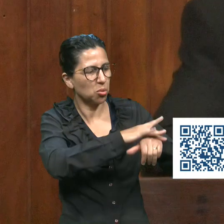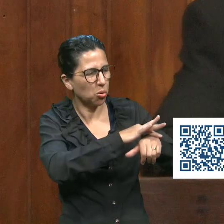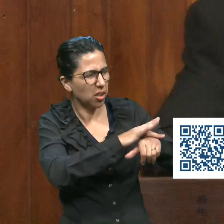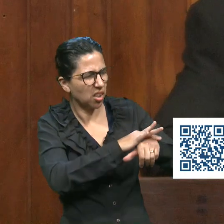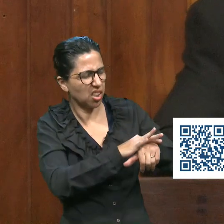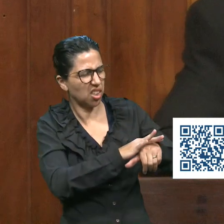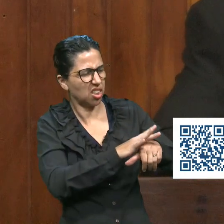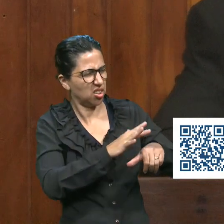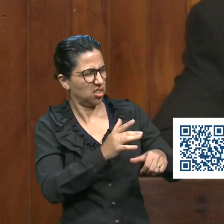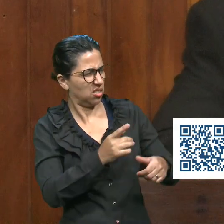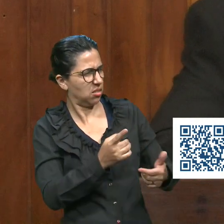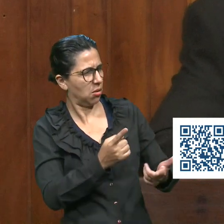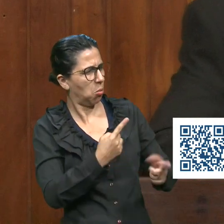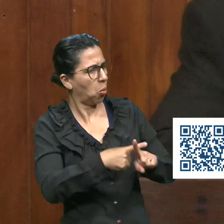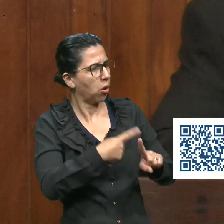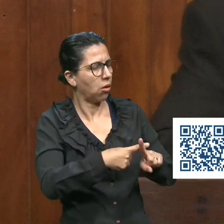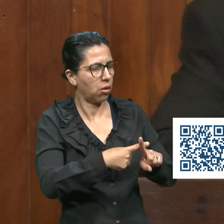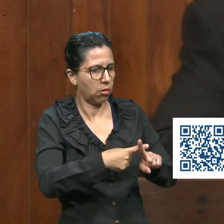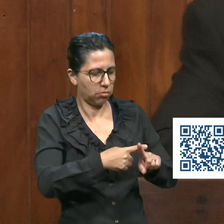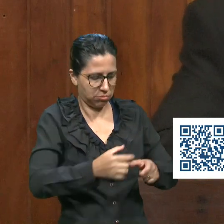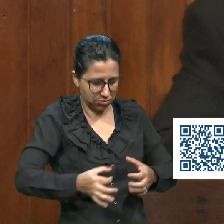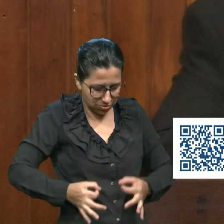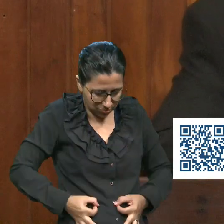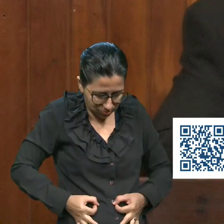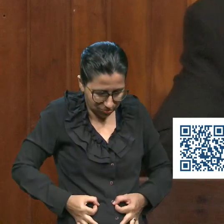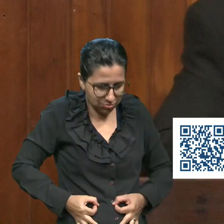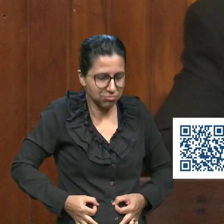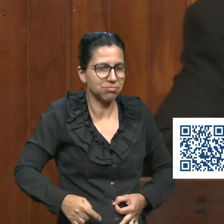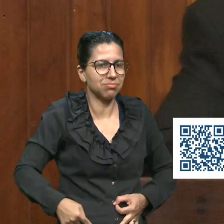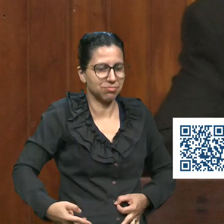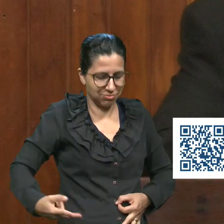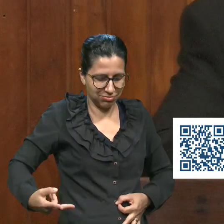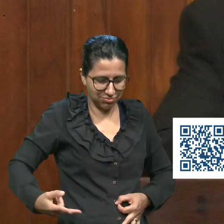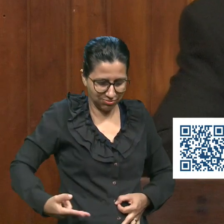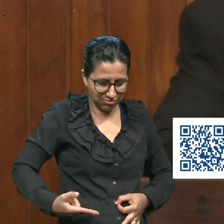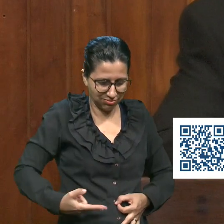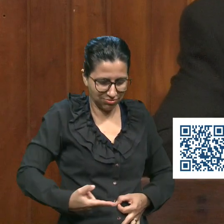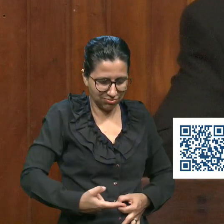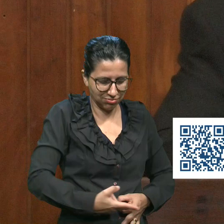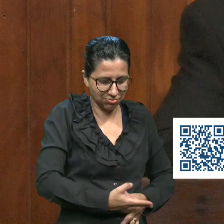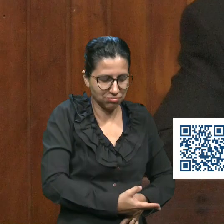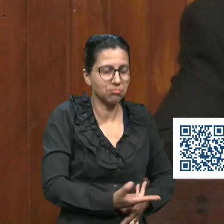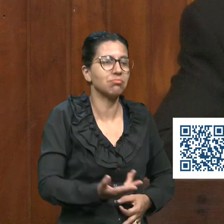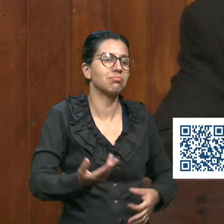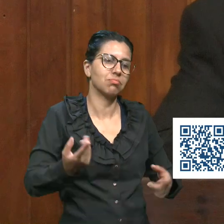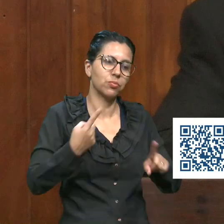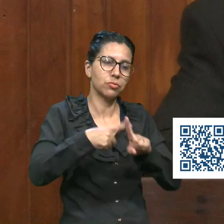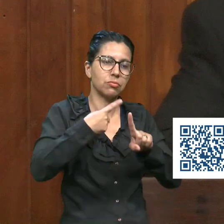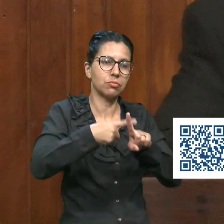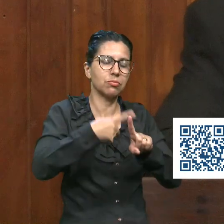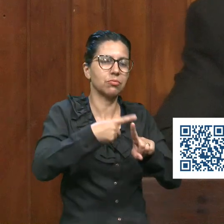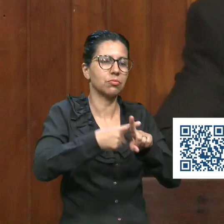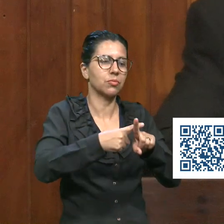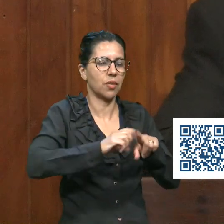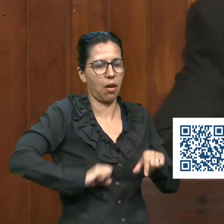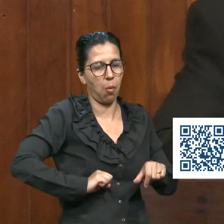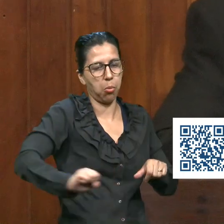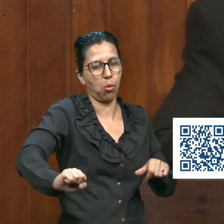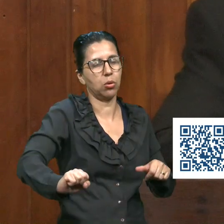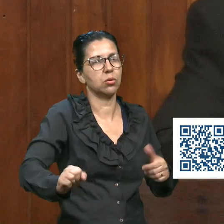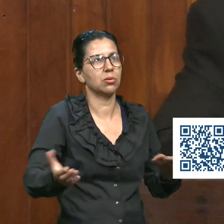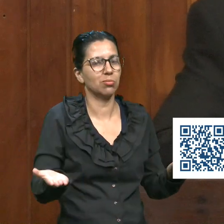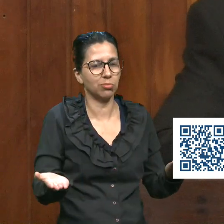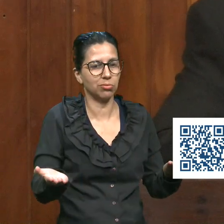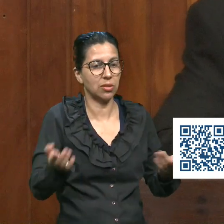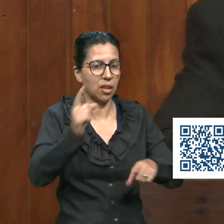infecções severas no útero, tendo que, às vezes, serem submetidas a uma histerectomia, nunca mais